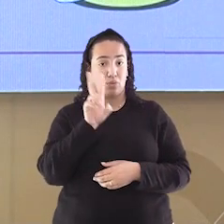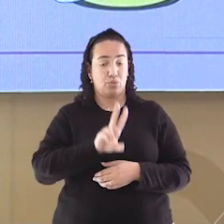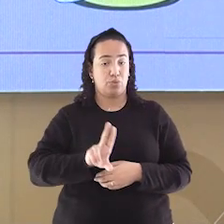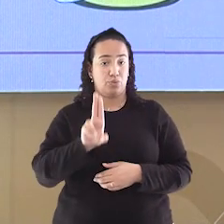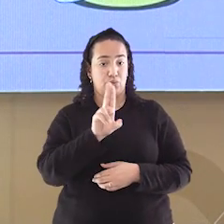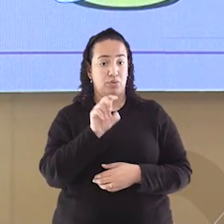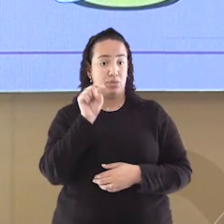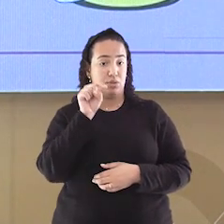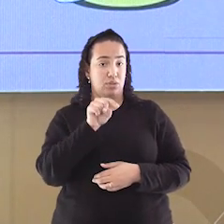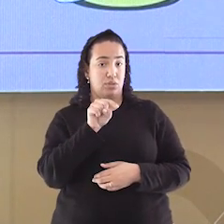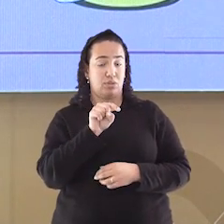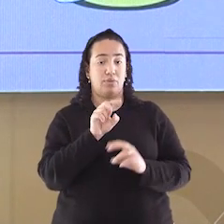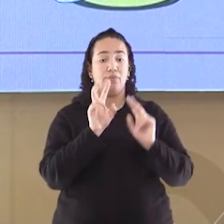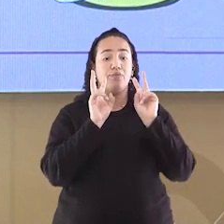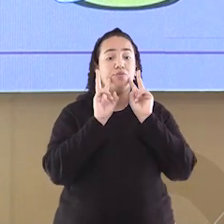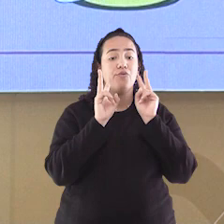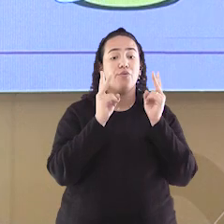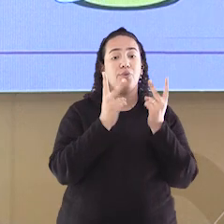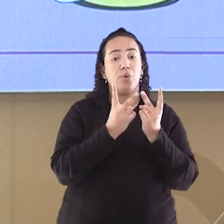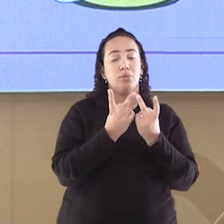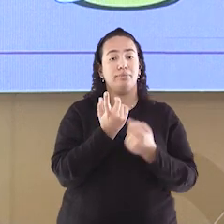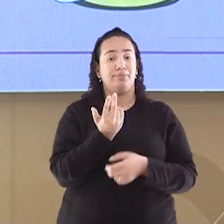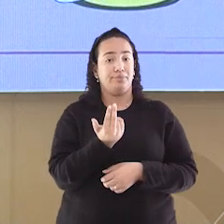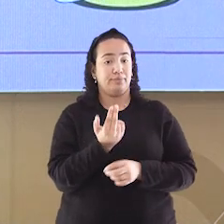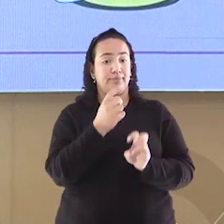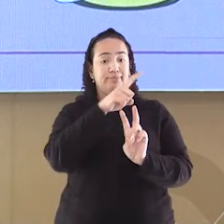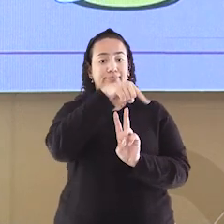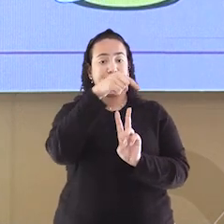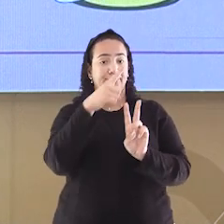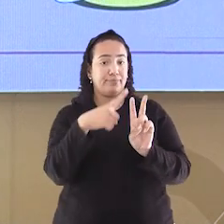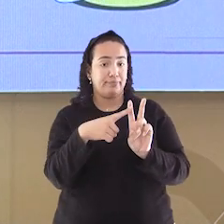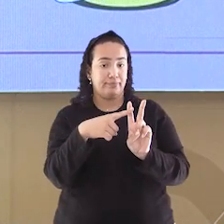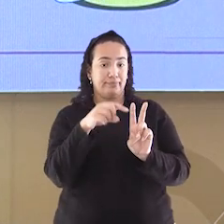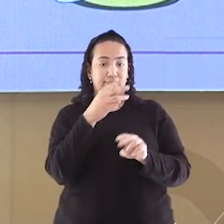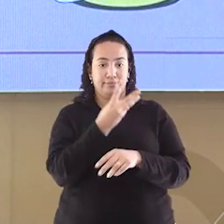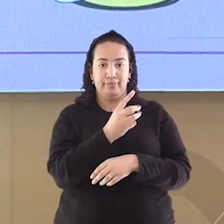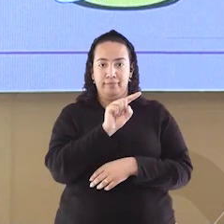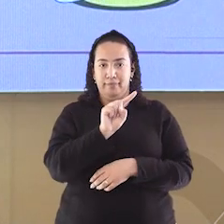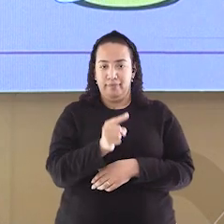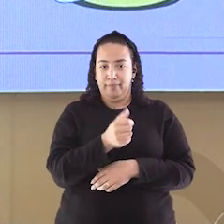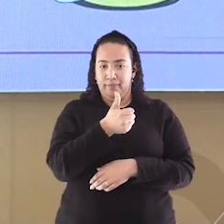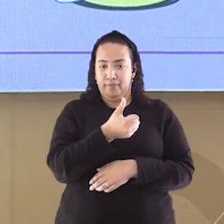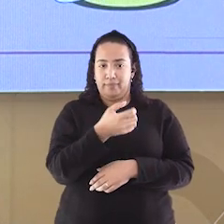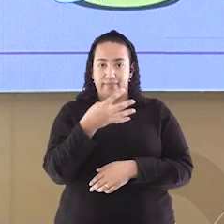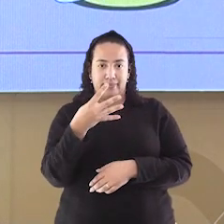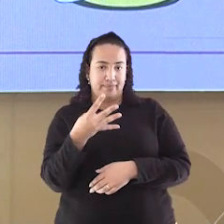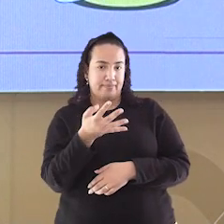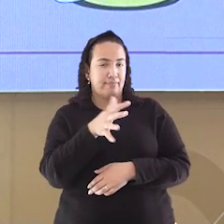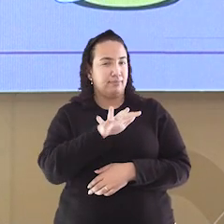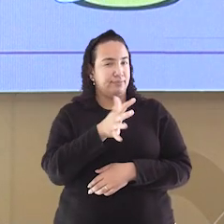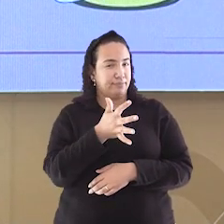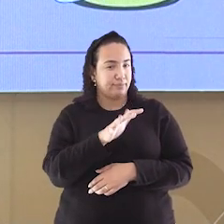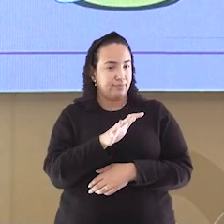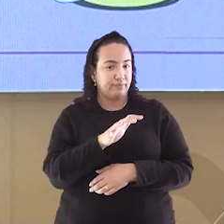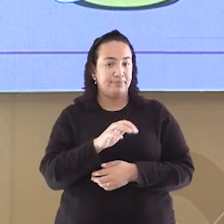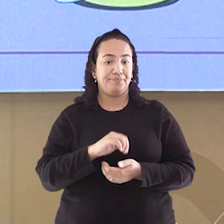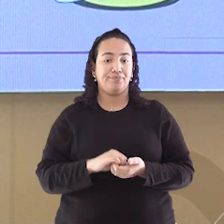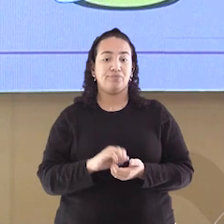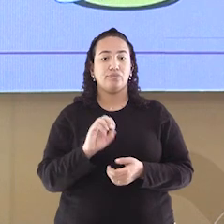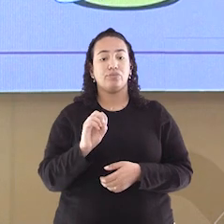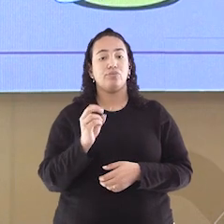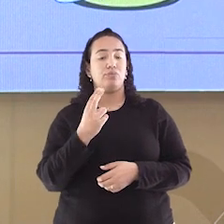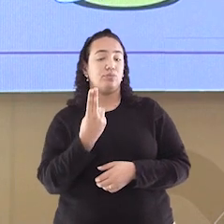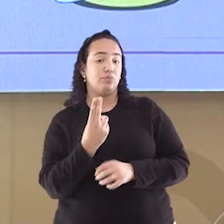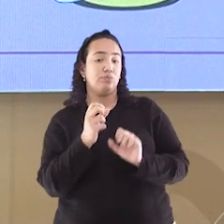aqui. Volume é igual a pi, que é 3,14 aproximadamente, ou você pode